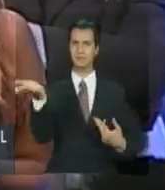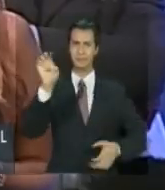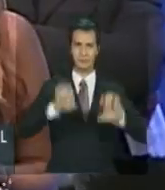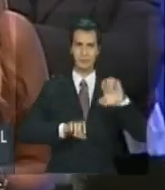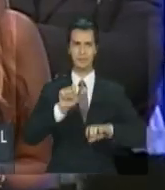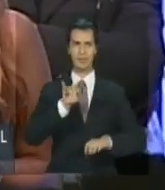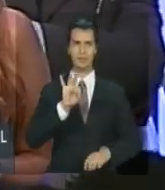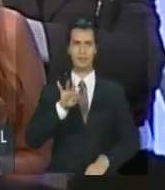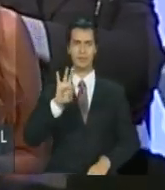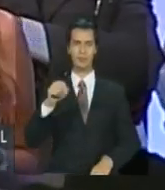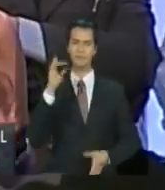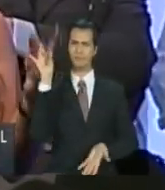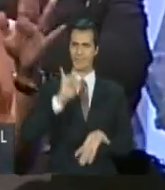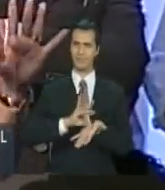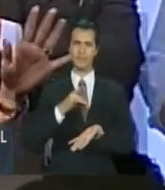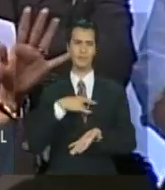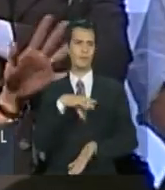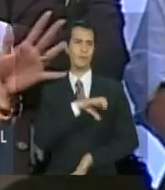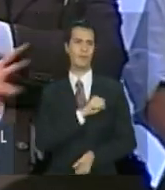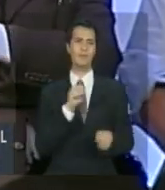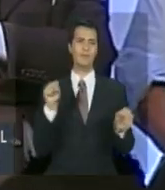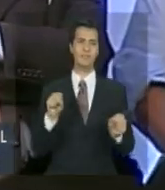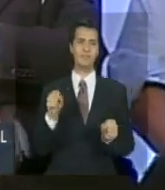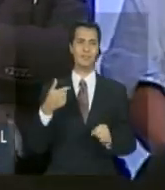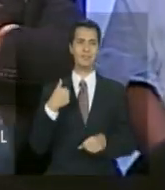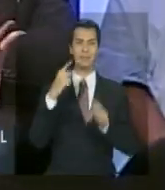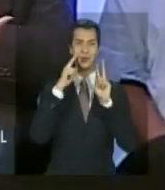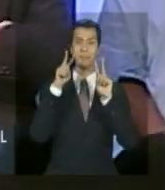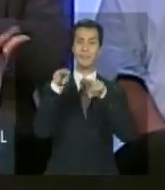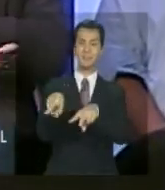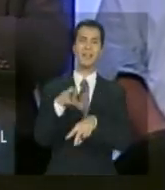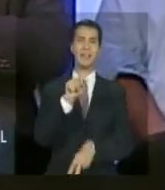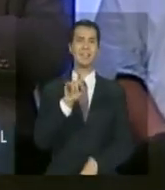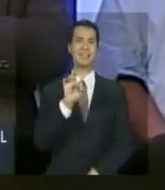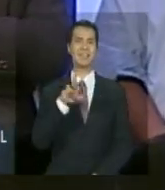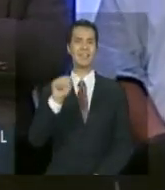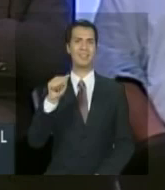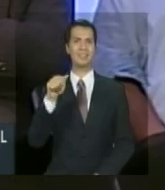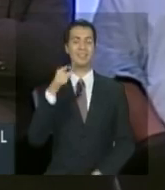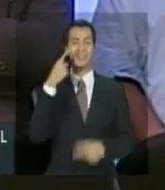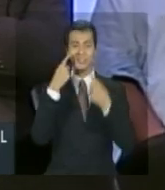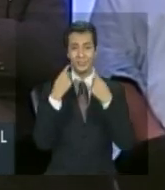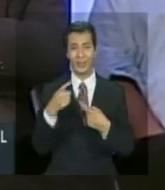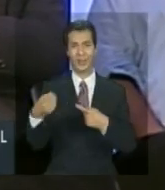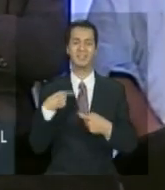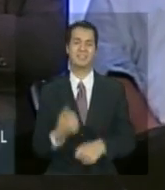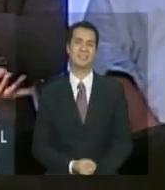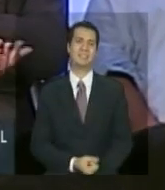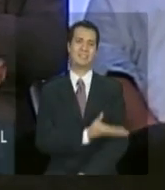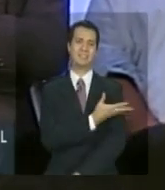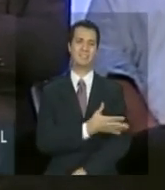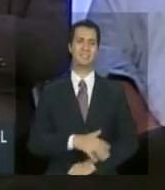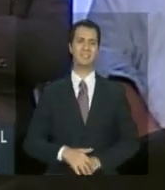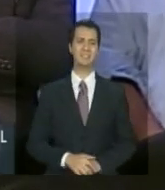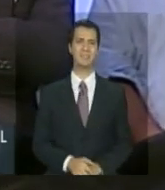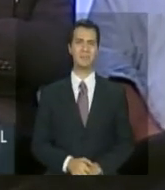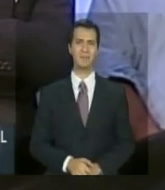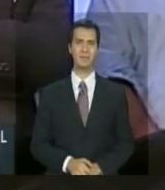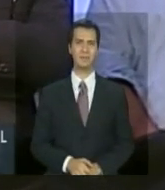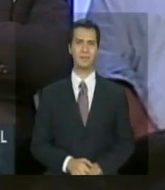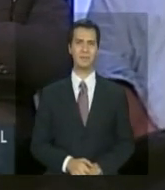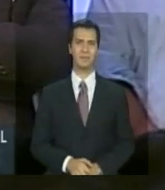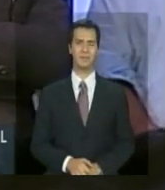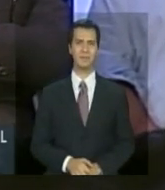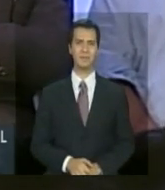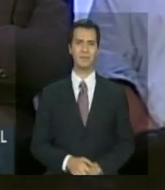que mora no fundo do meu coração. Não vou olhar para a André, que ela está chorando, está me deixando emocionada. Desculpa. É porque